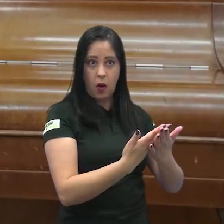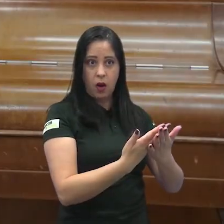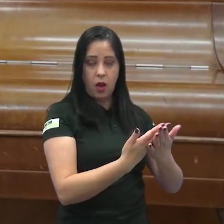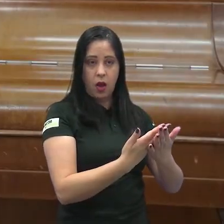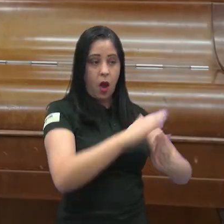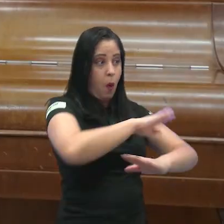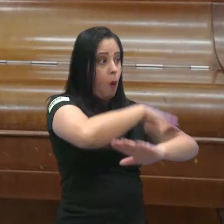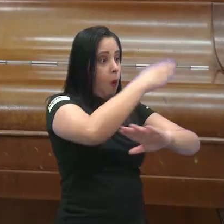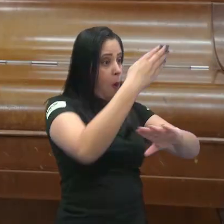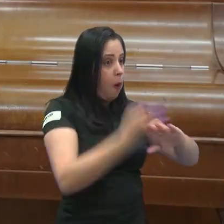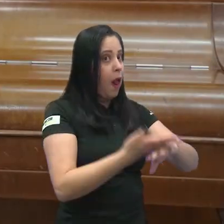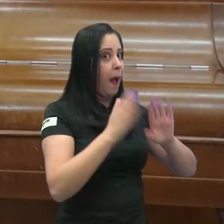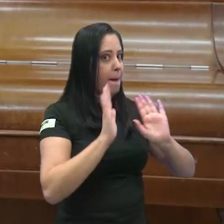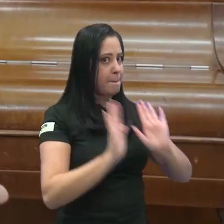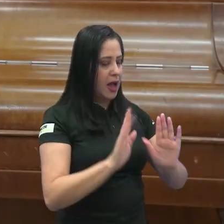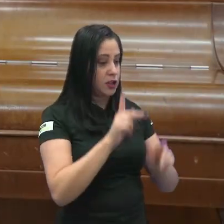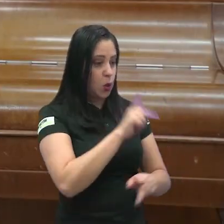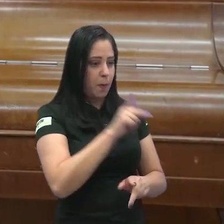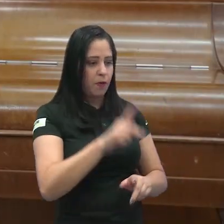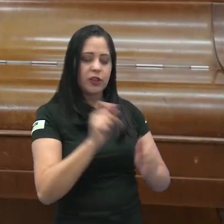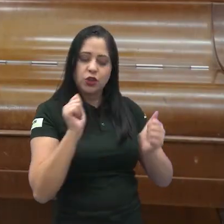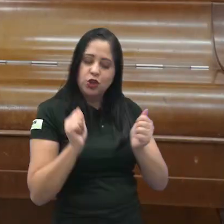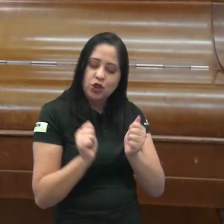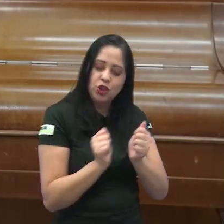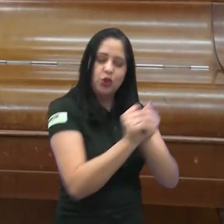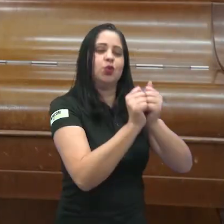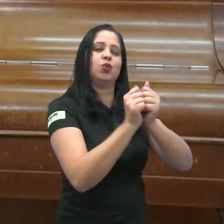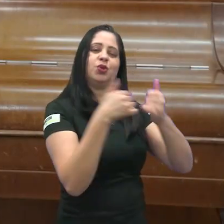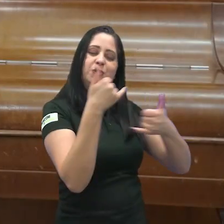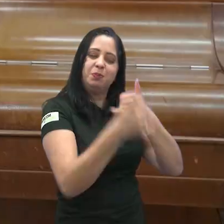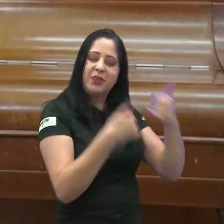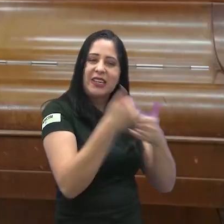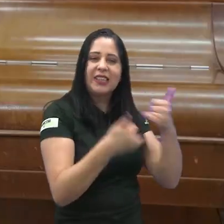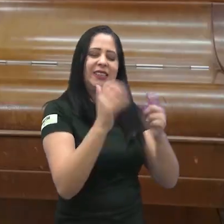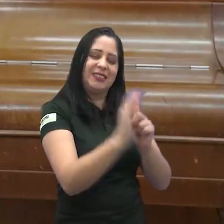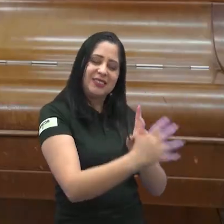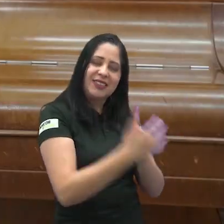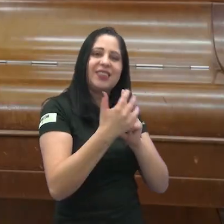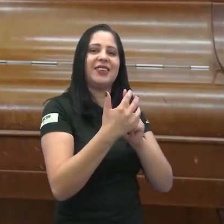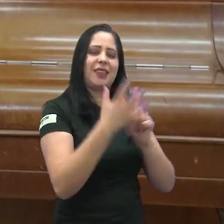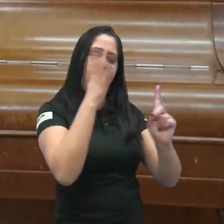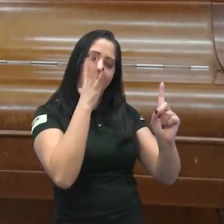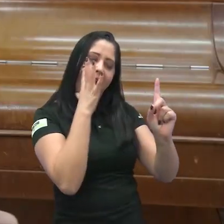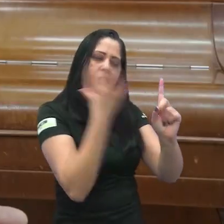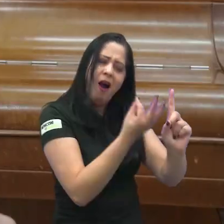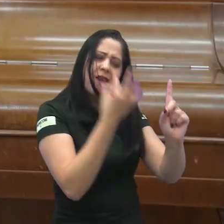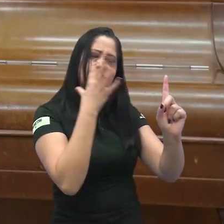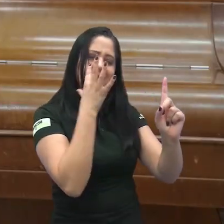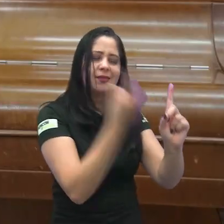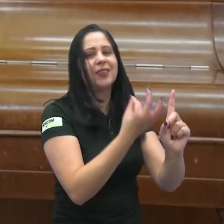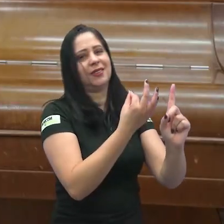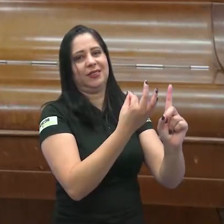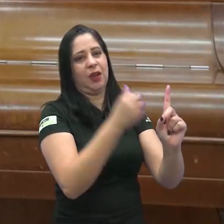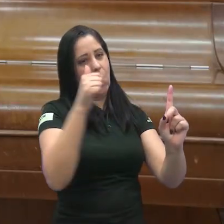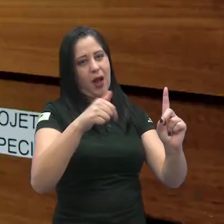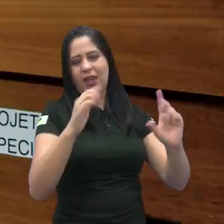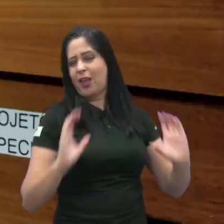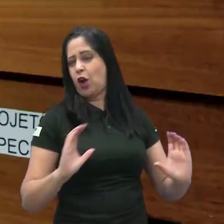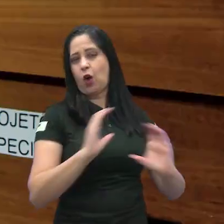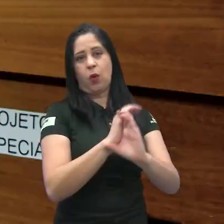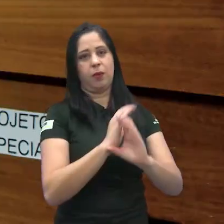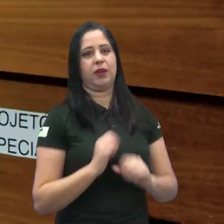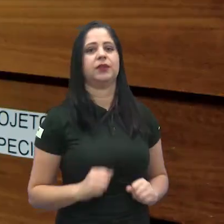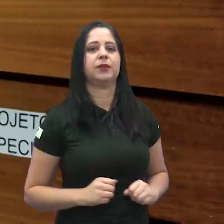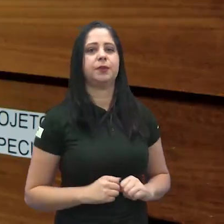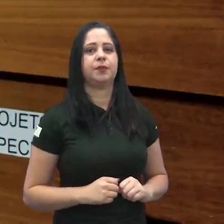alguém com elas olhando, dirigindo, brincando, fazendo alguma coisa. Então a atenção que elas recebem aqui é total mesmo, né?